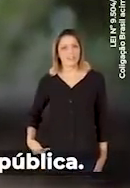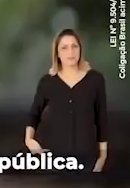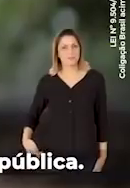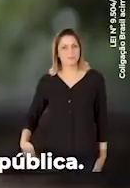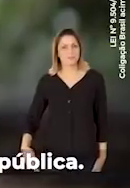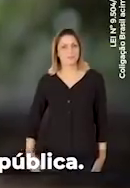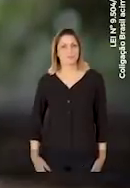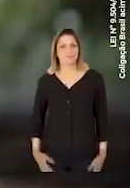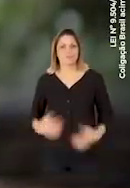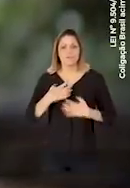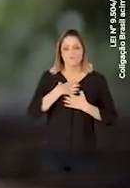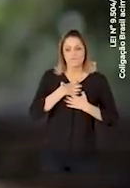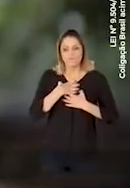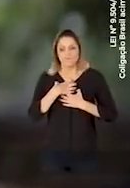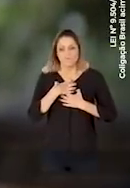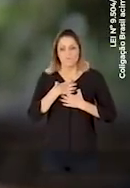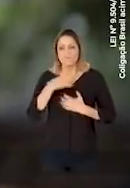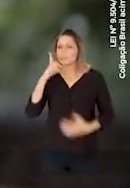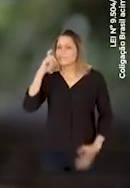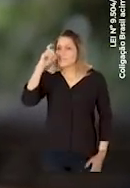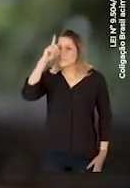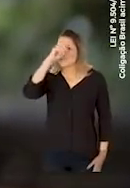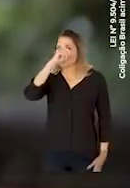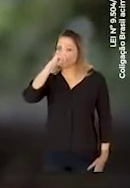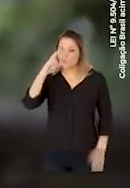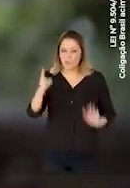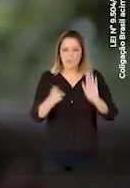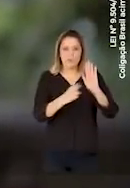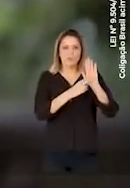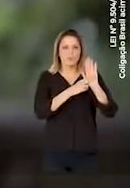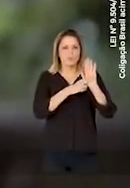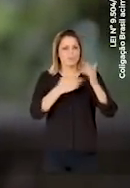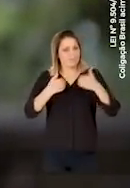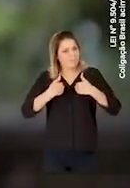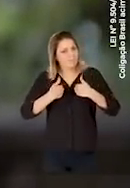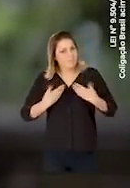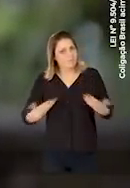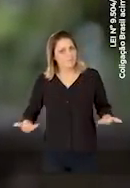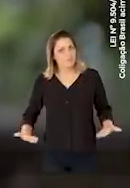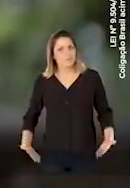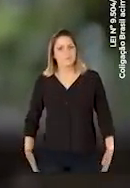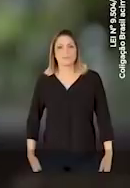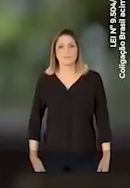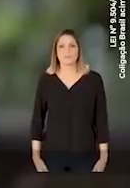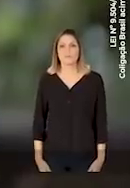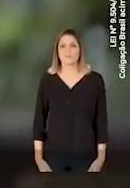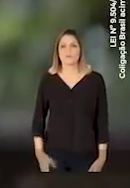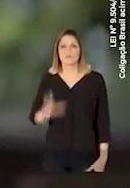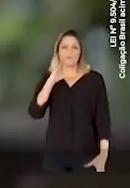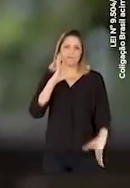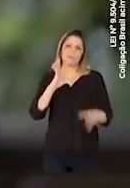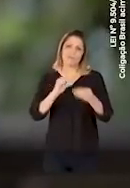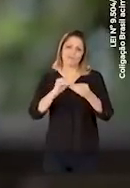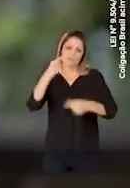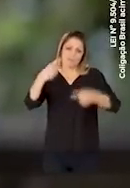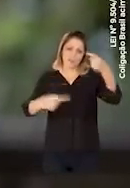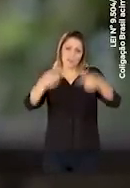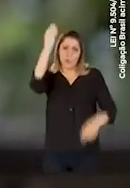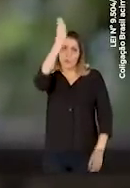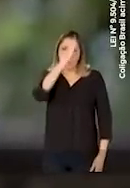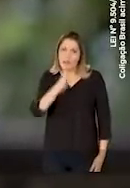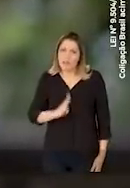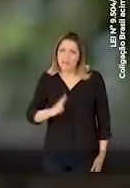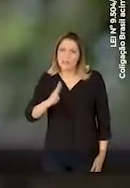República. Num primeiro momento, eu confesso, era difícil, até para mim, aquela situação. Como vencer